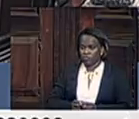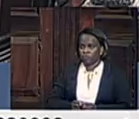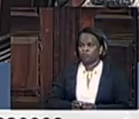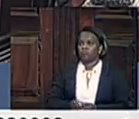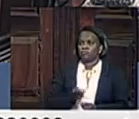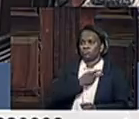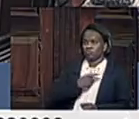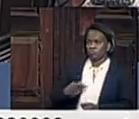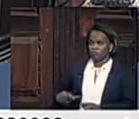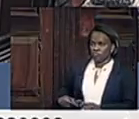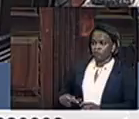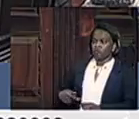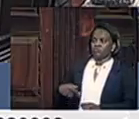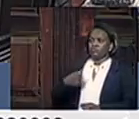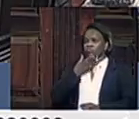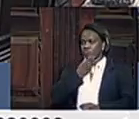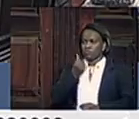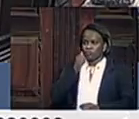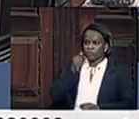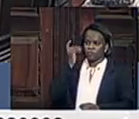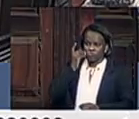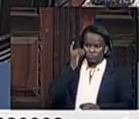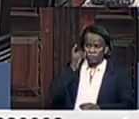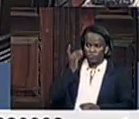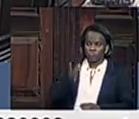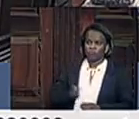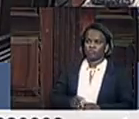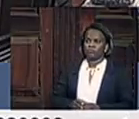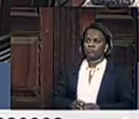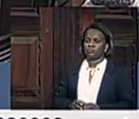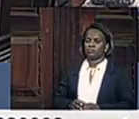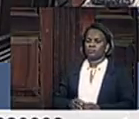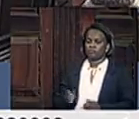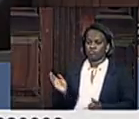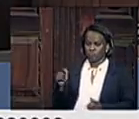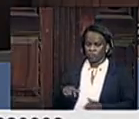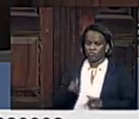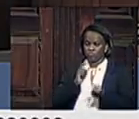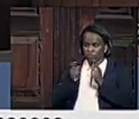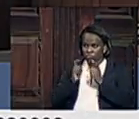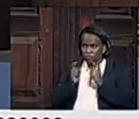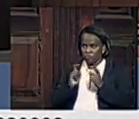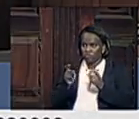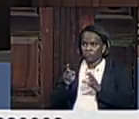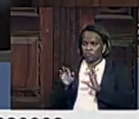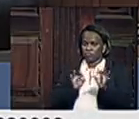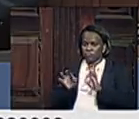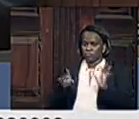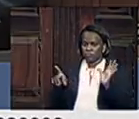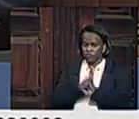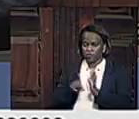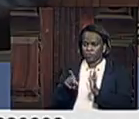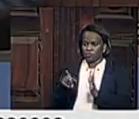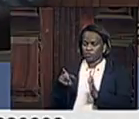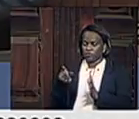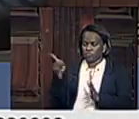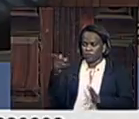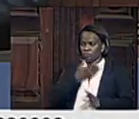Senhor presidente, senhoras e senhores deputados, eu venho aqui para discutir o projeto de lei encaminhado pelo